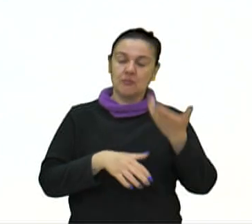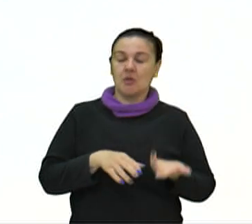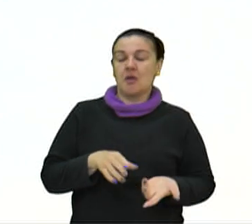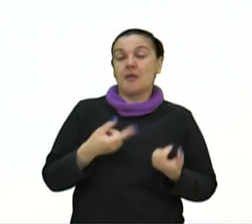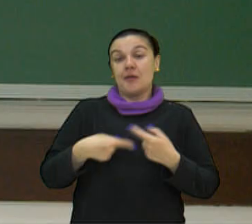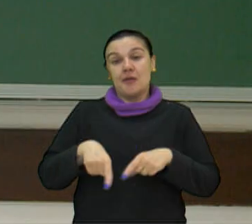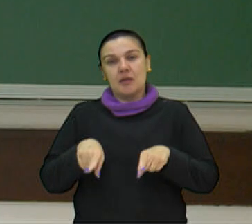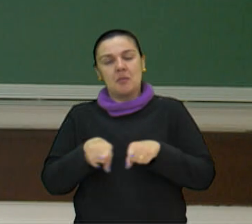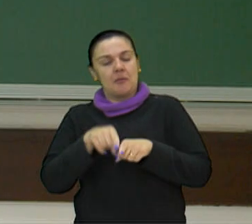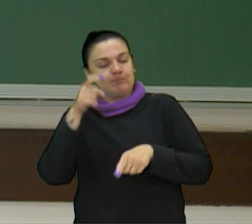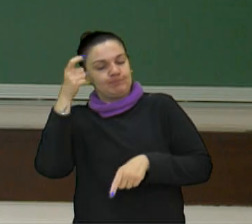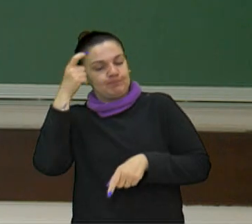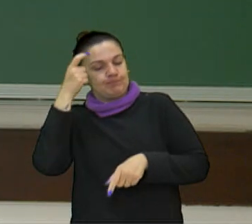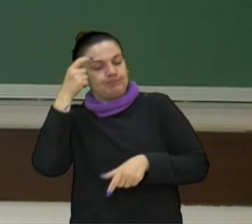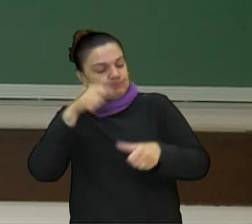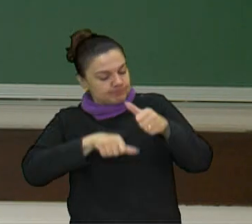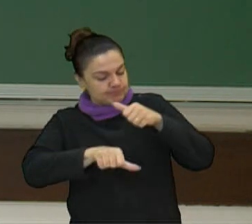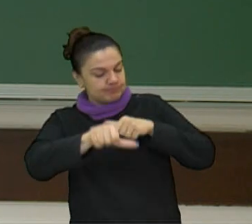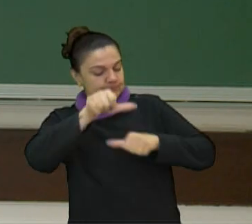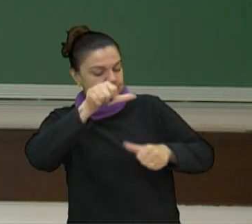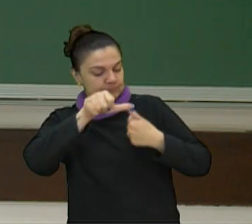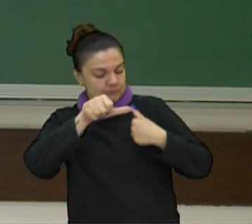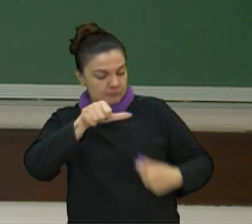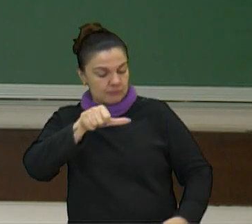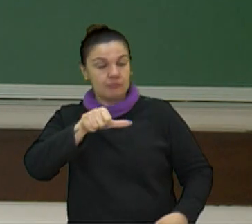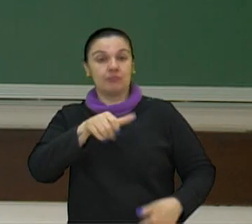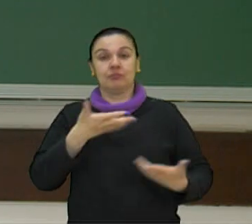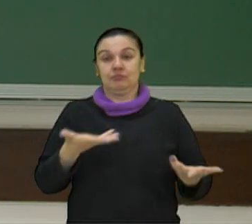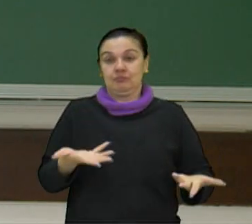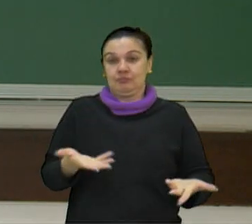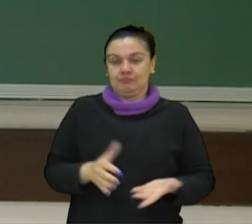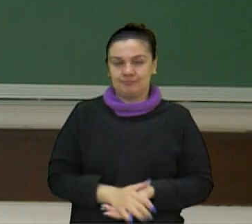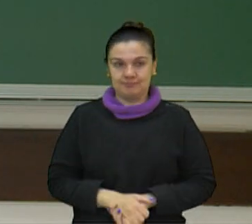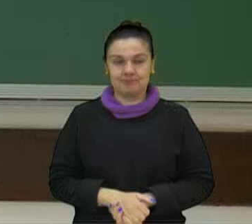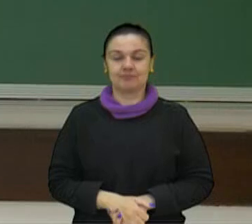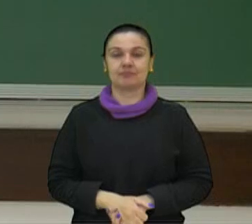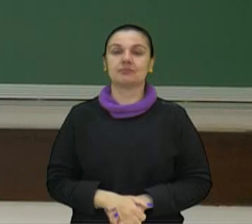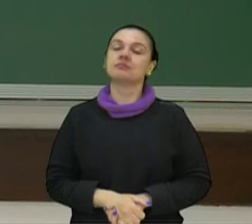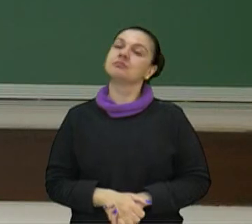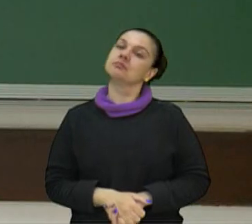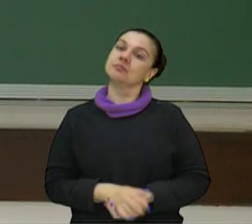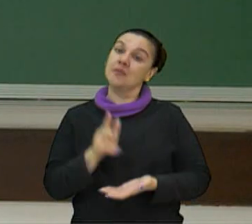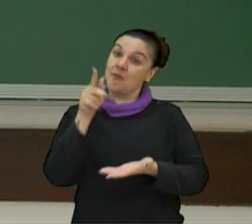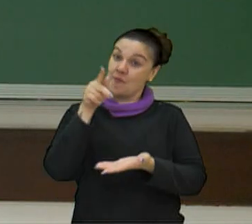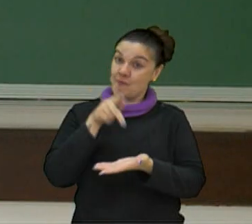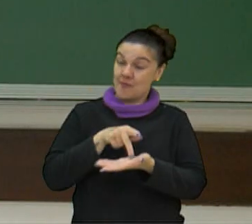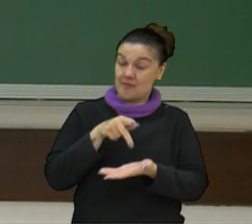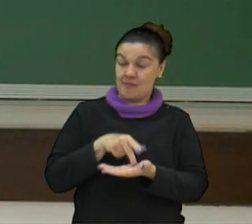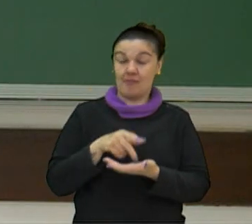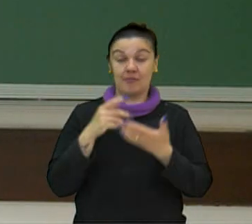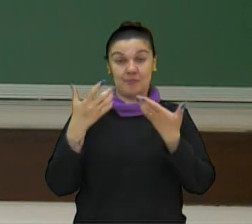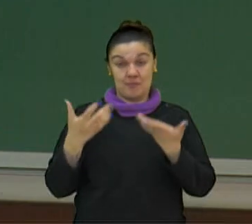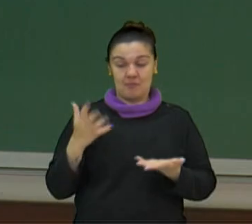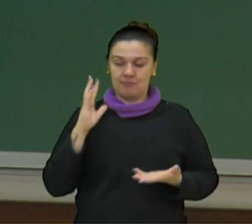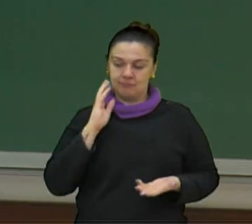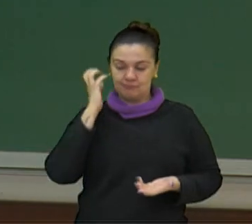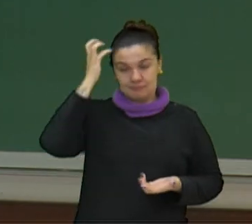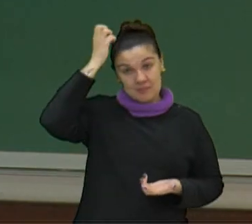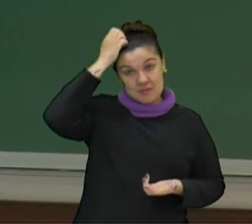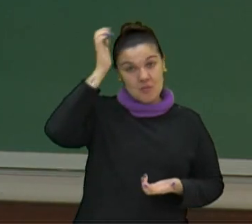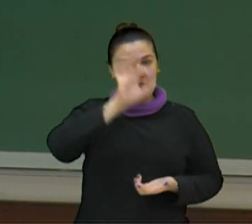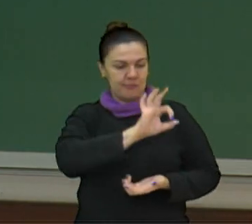o nosso estado de espírito pode mover os objetos, digamos assim? Na verdade, segundo Spinoza,